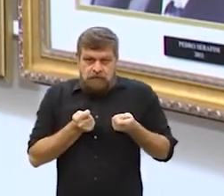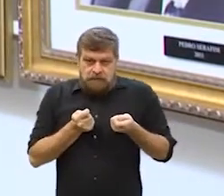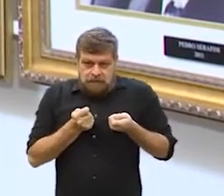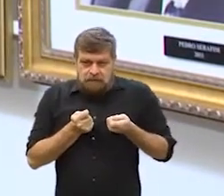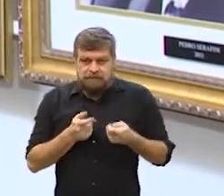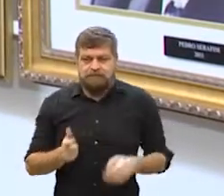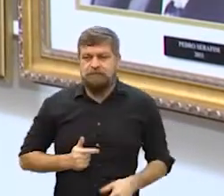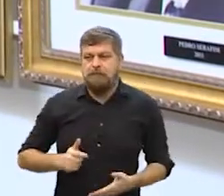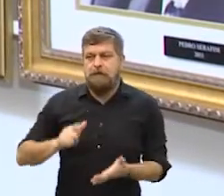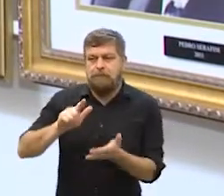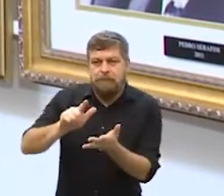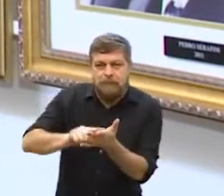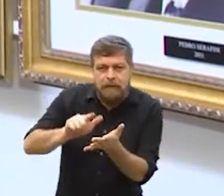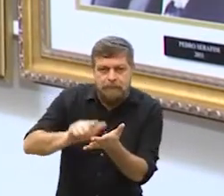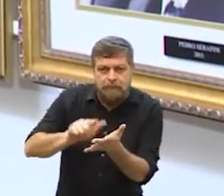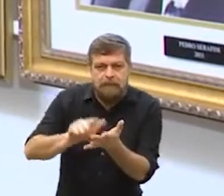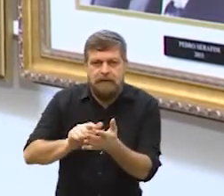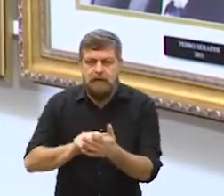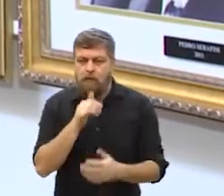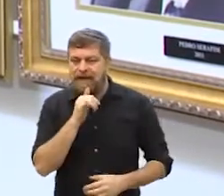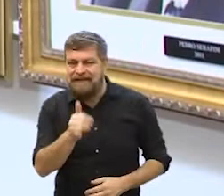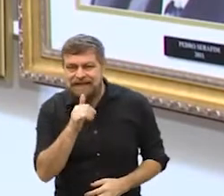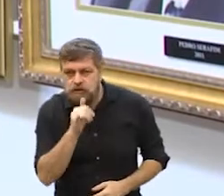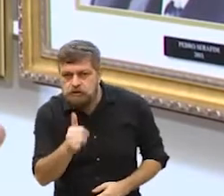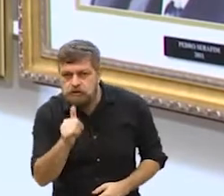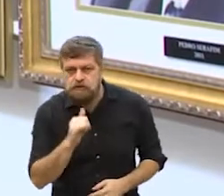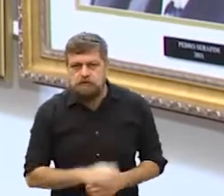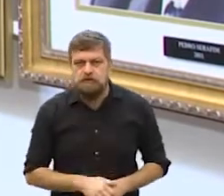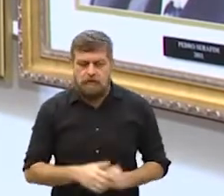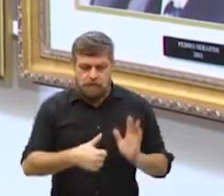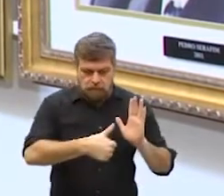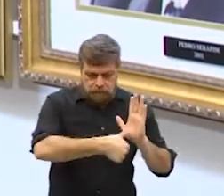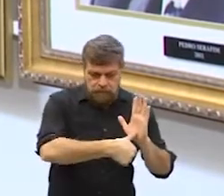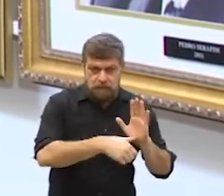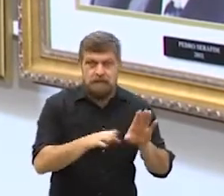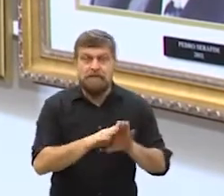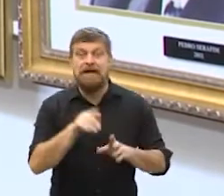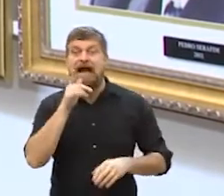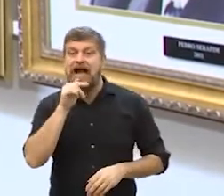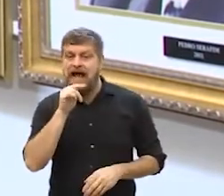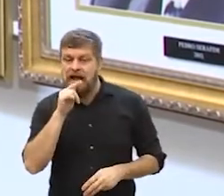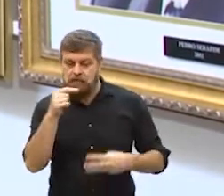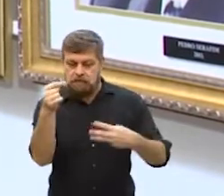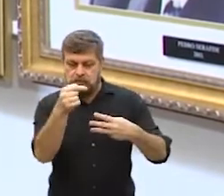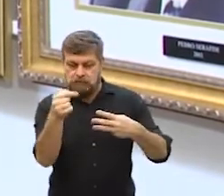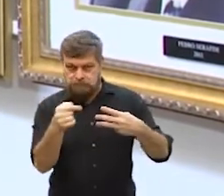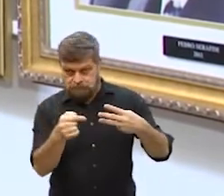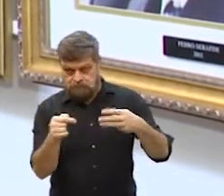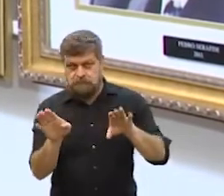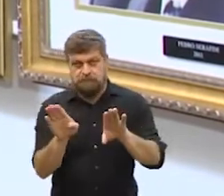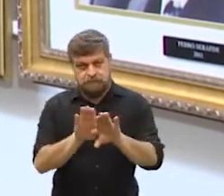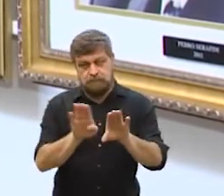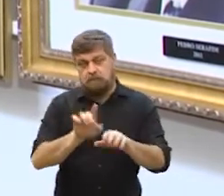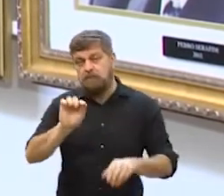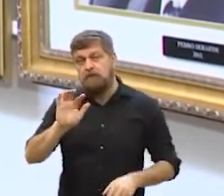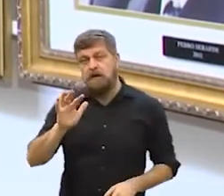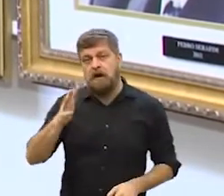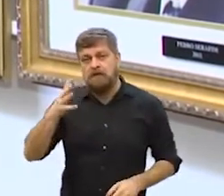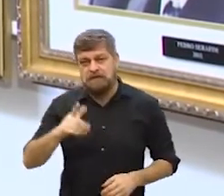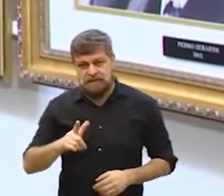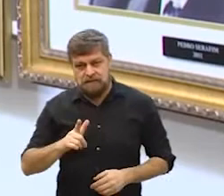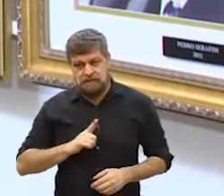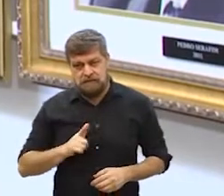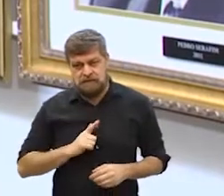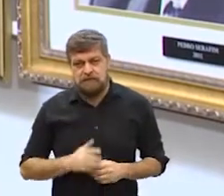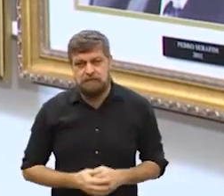Economia nos gastos seja de papel seja de energia de água Como você mesmo disse E isso